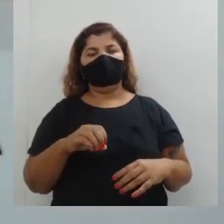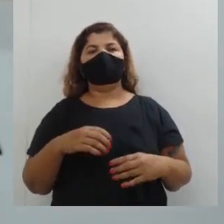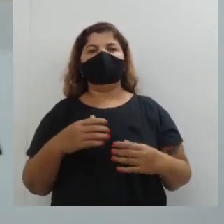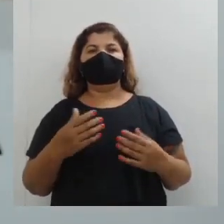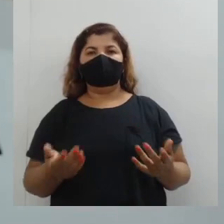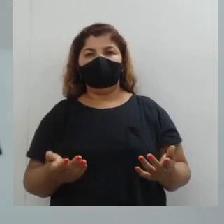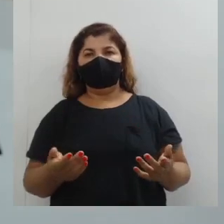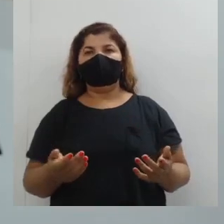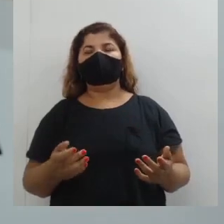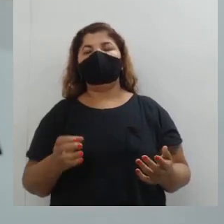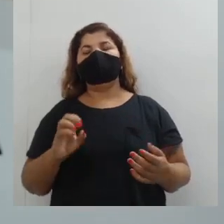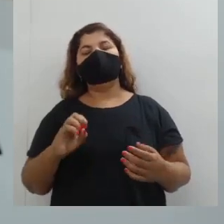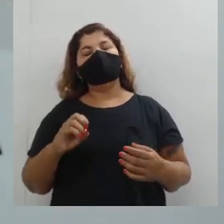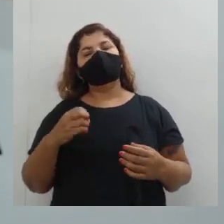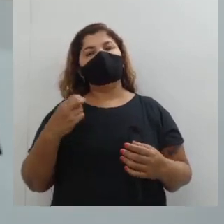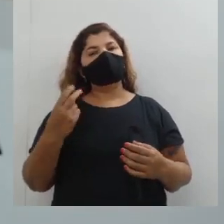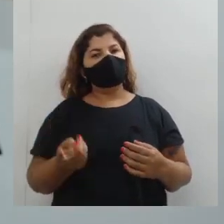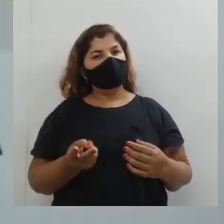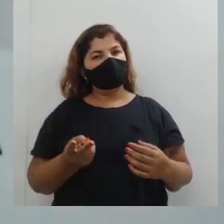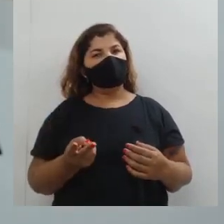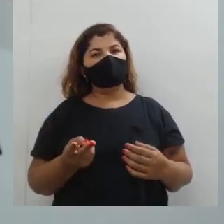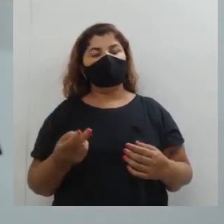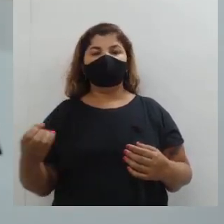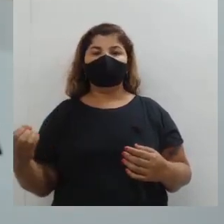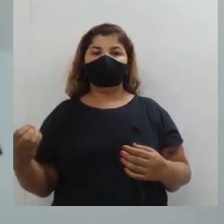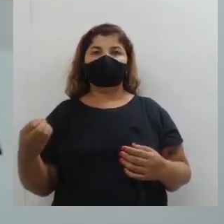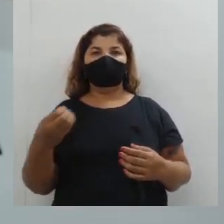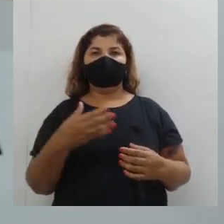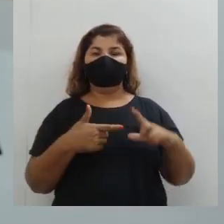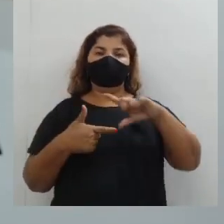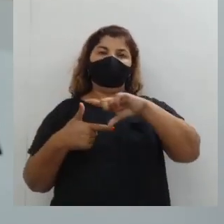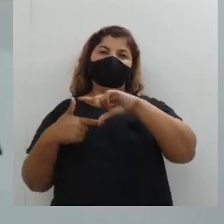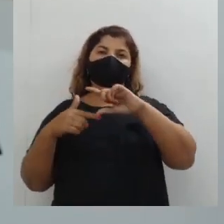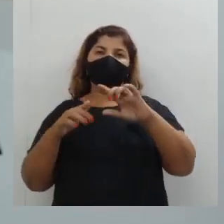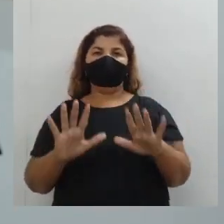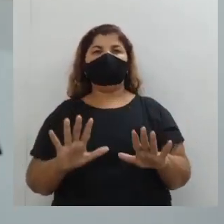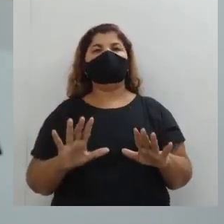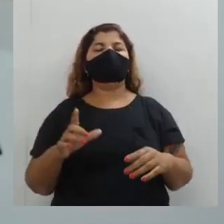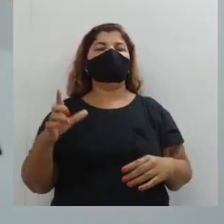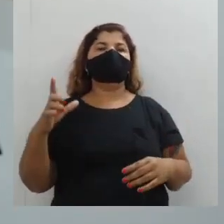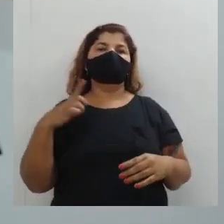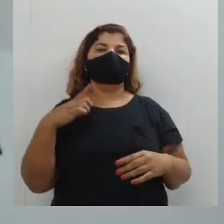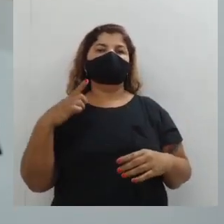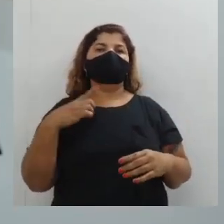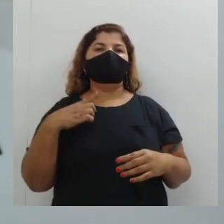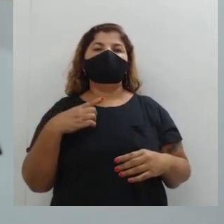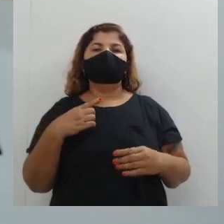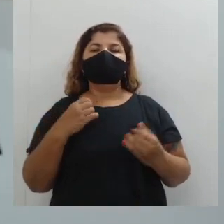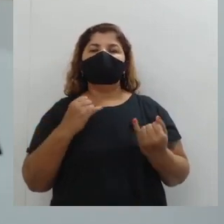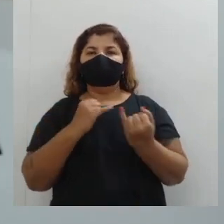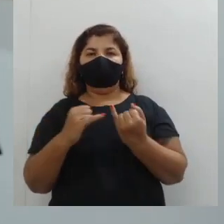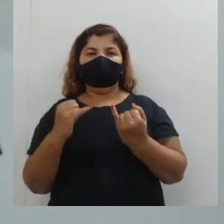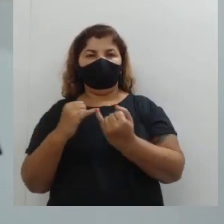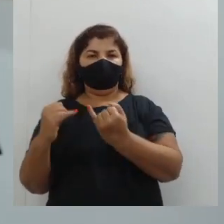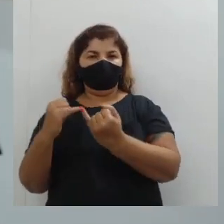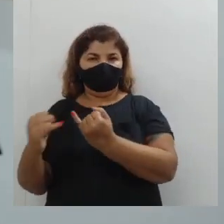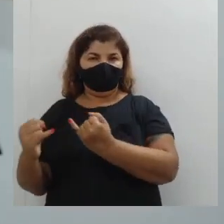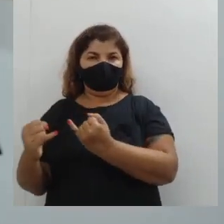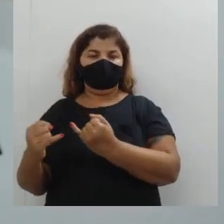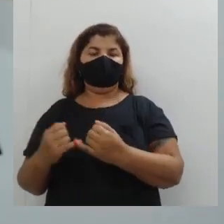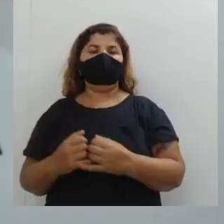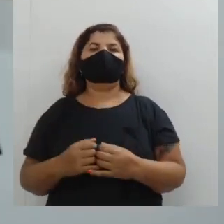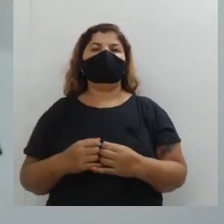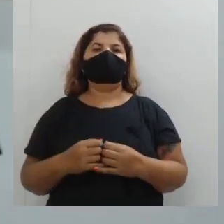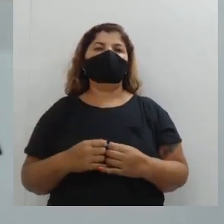consideradas plenamente modernistas. Elas trazem traços modernistas, E